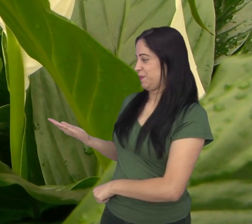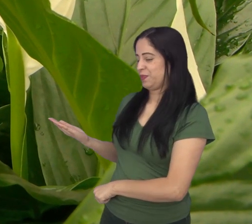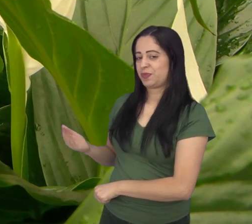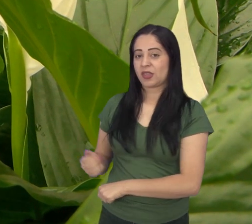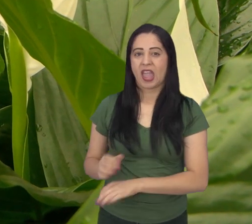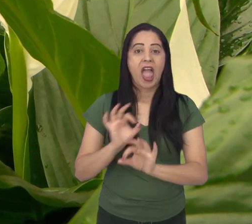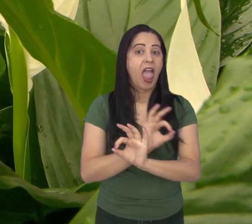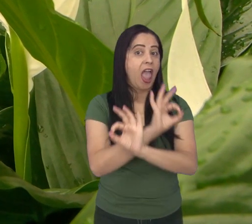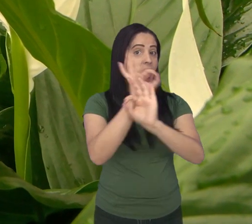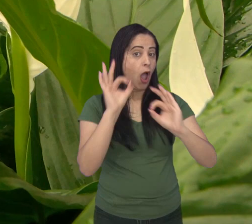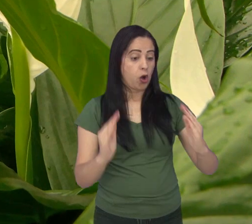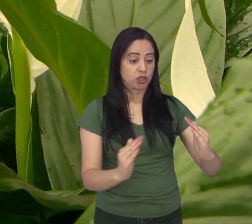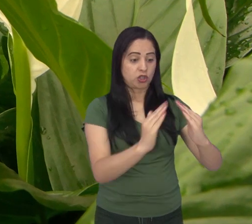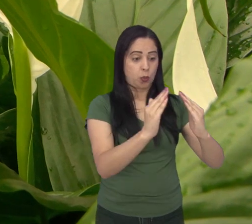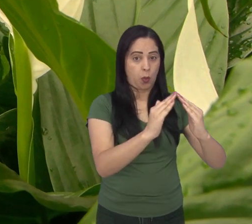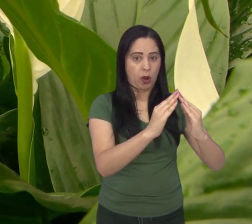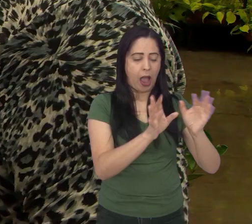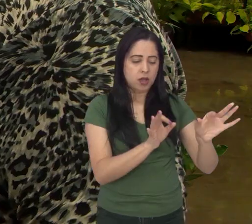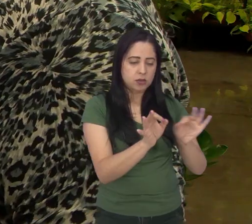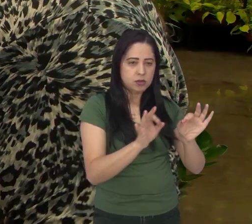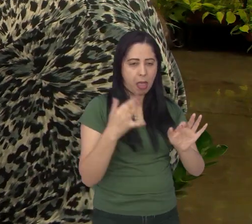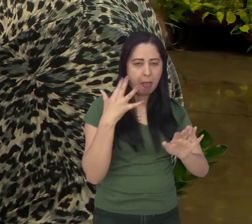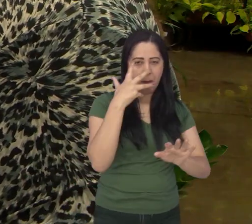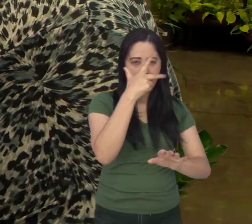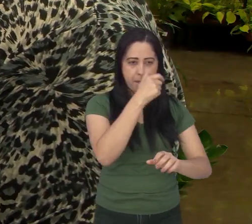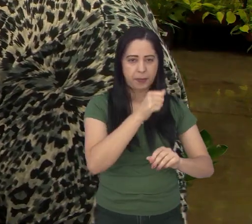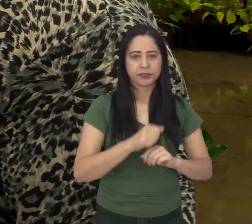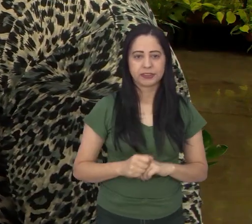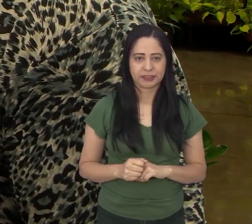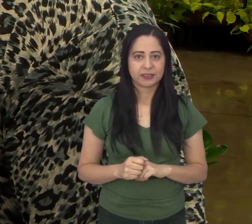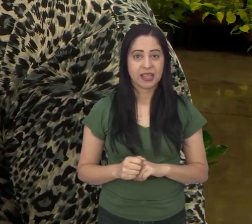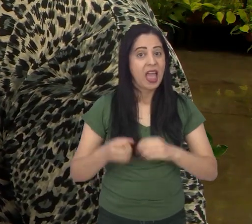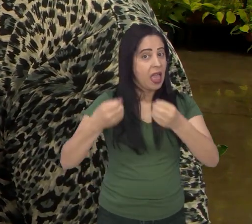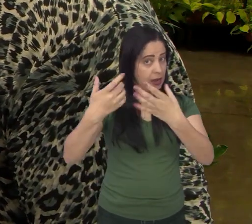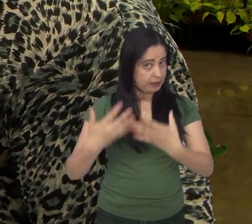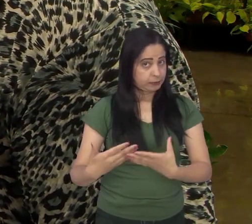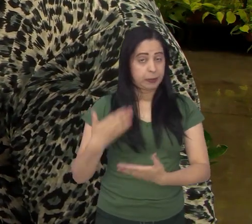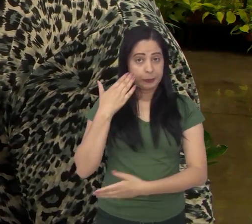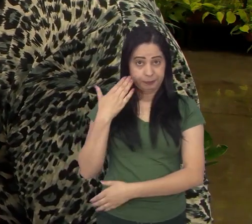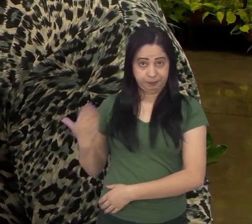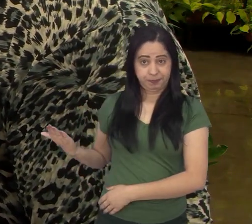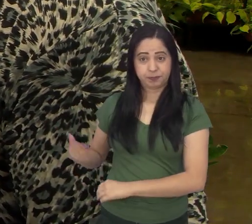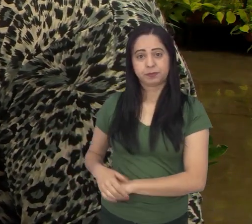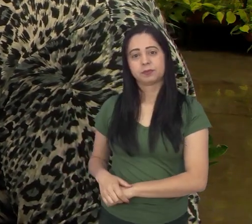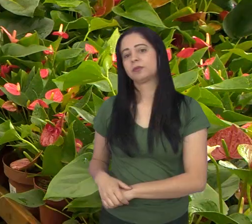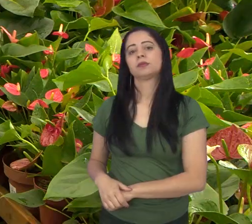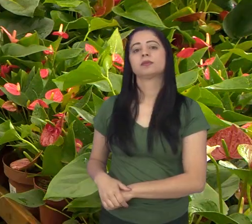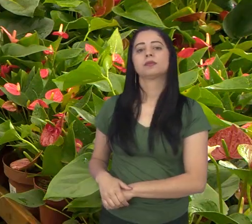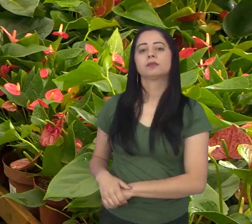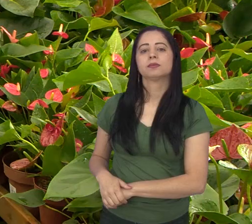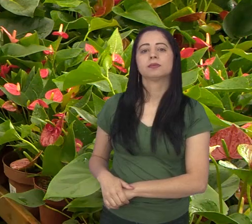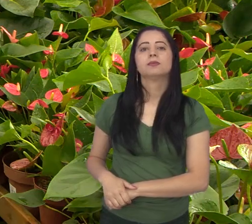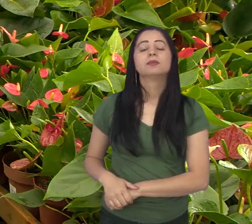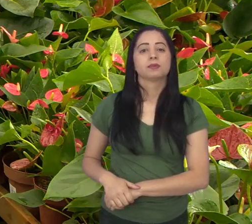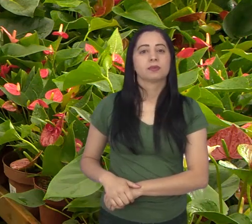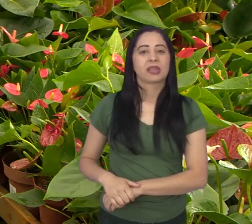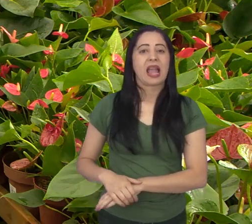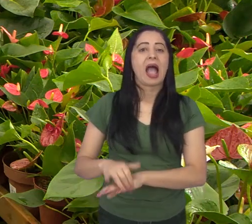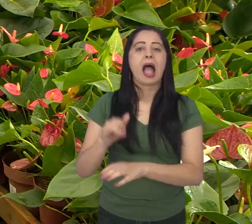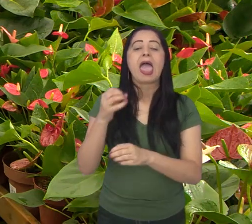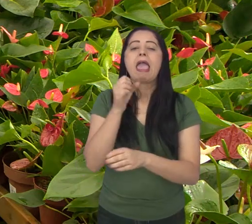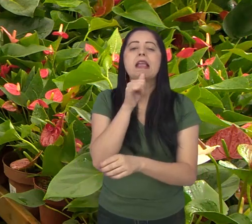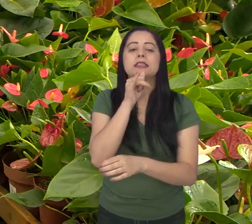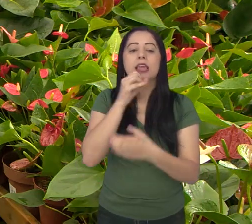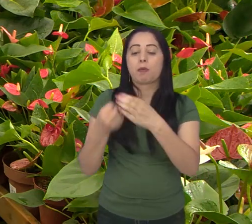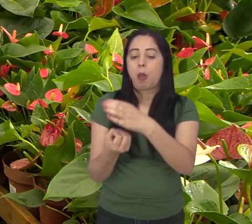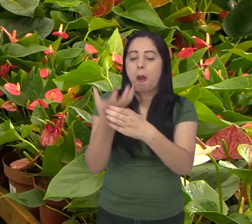ideais para compor a decoração de interiores. Ana falou sobre os cuidados com essas espécies. Olha, a planta de sombra,